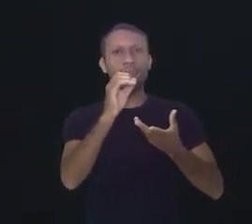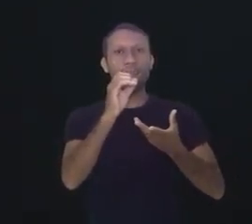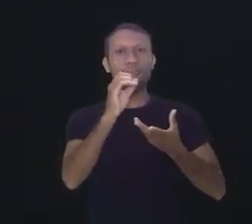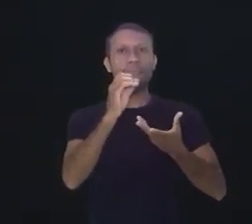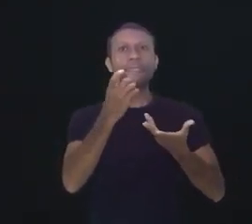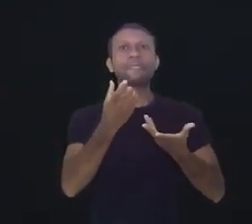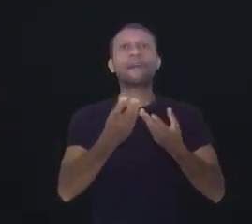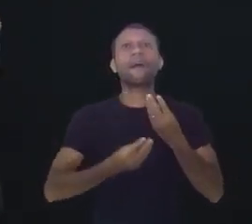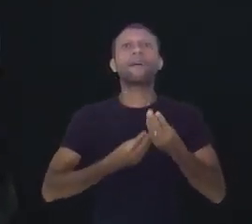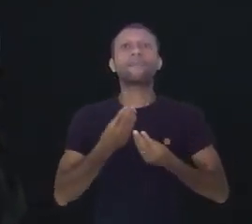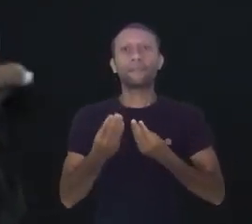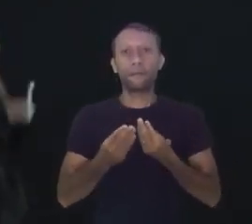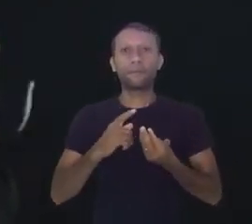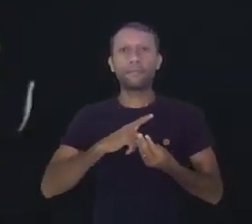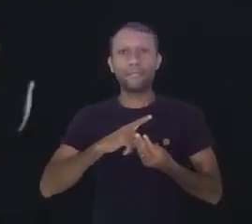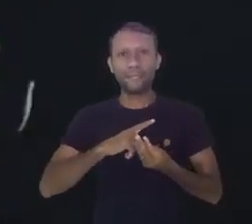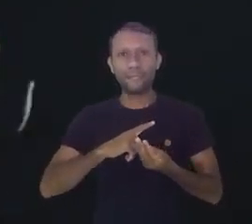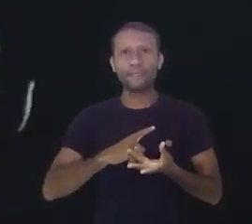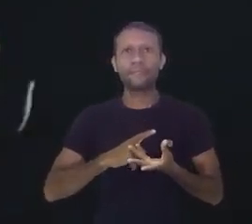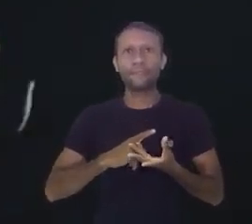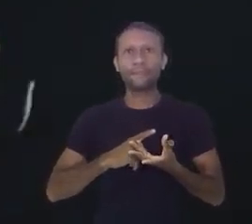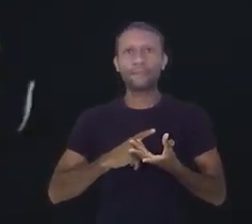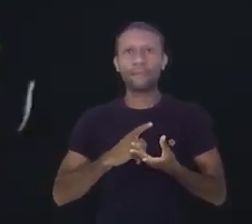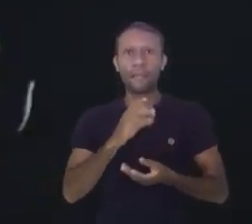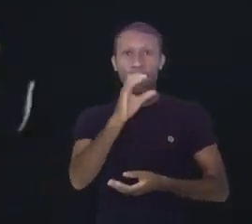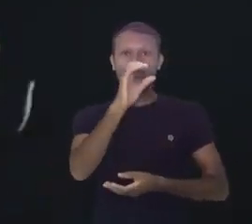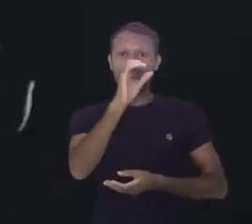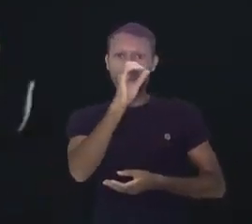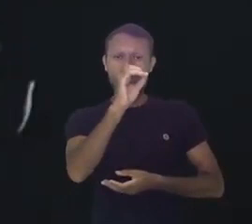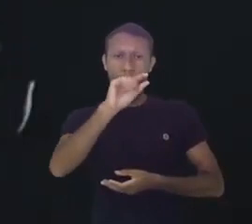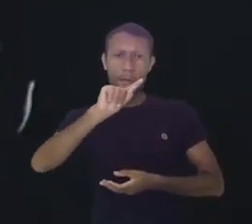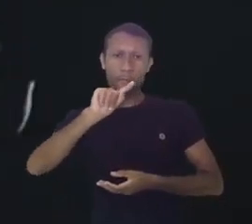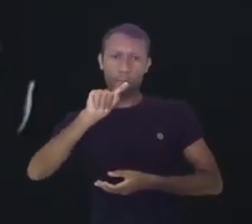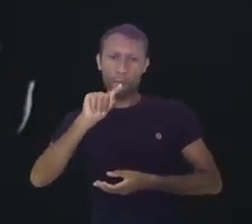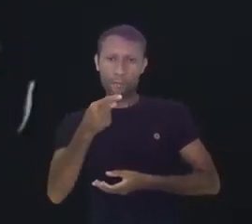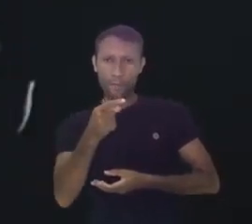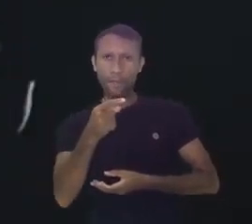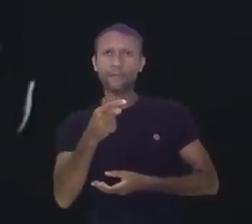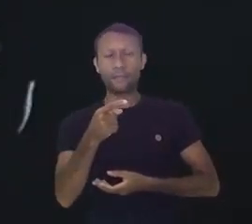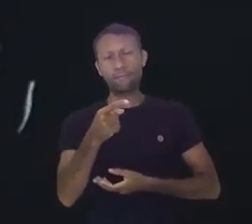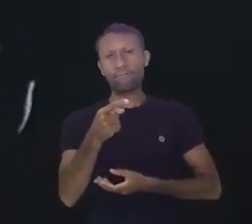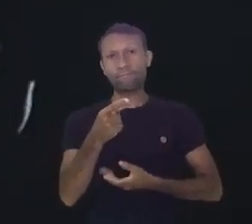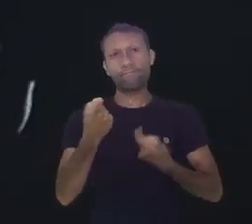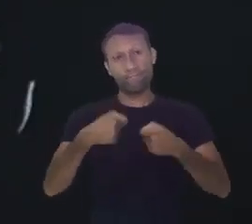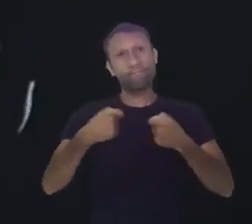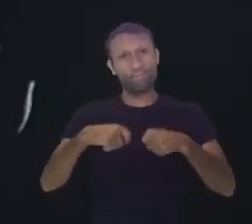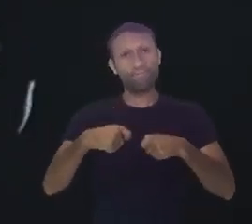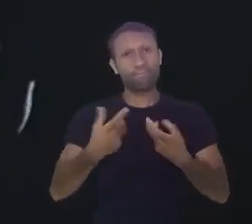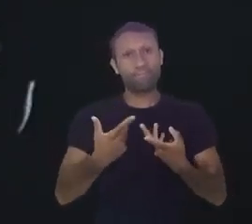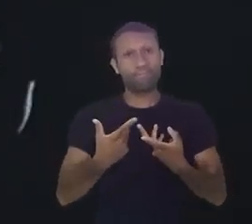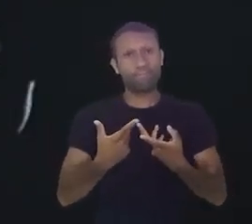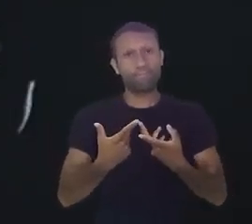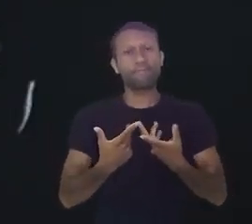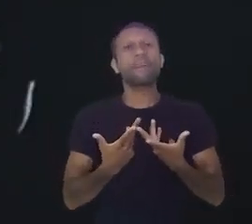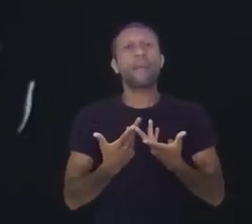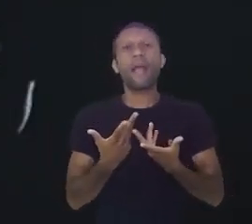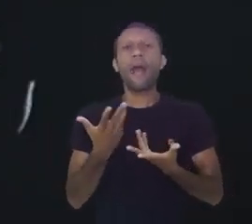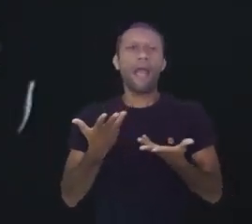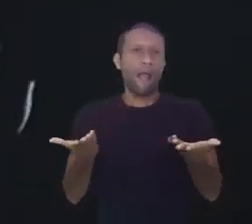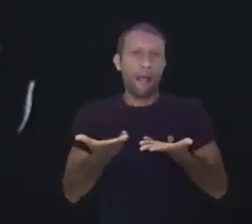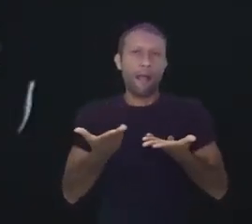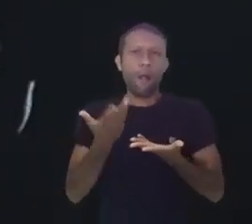dividendo, automaticamente você coloca 0, no teu quociente. E aí você vai